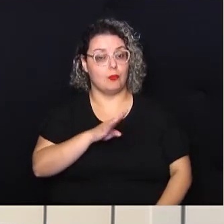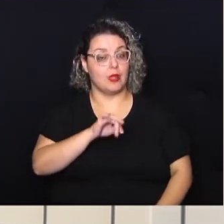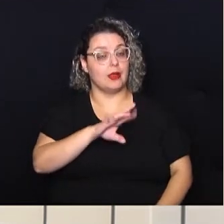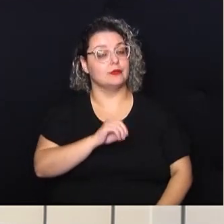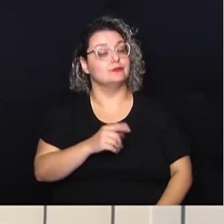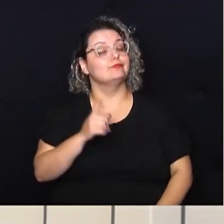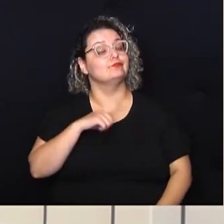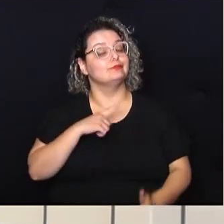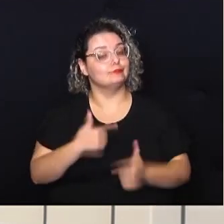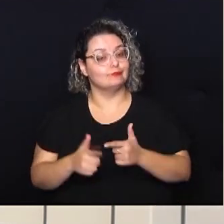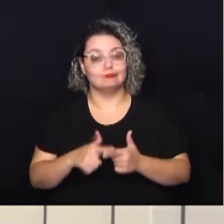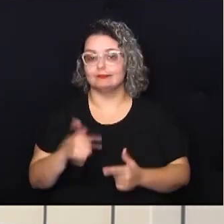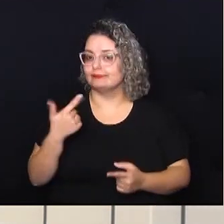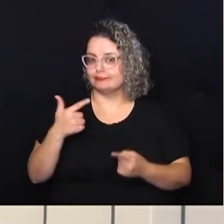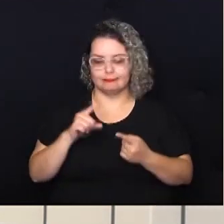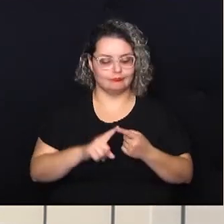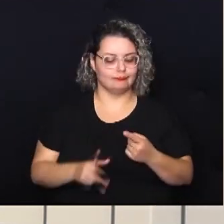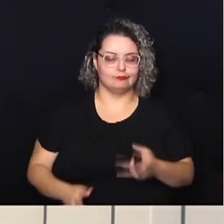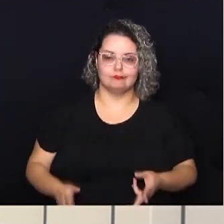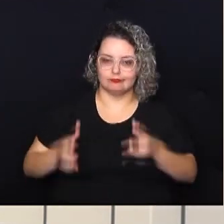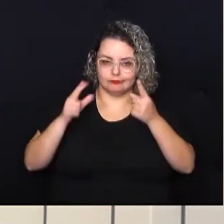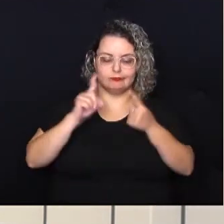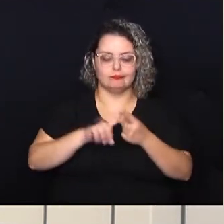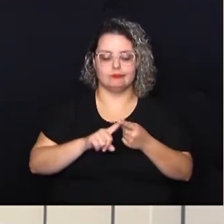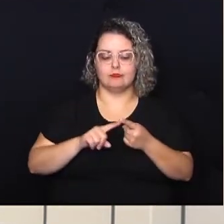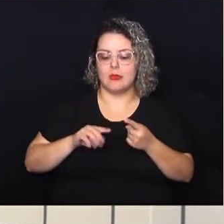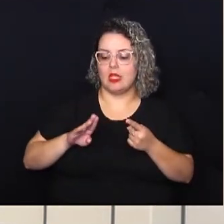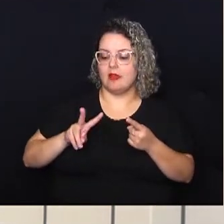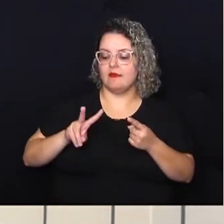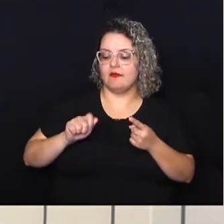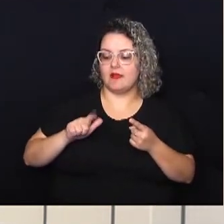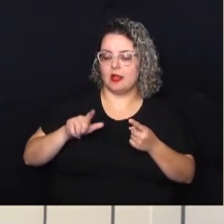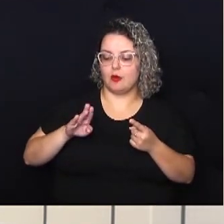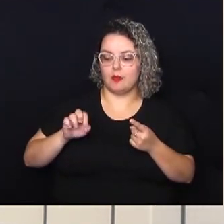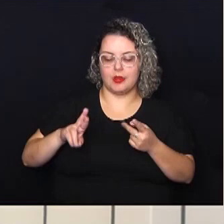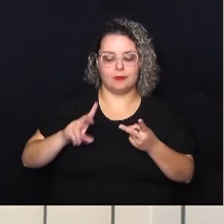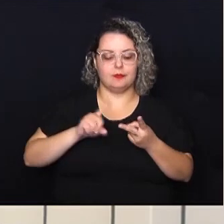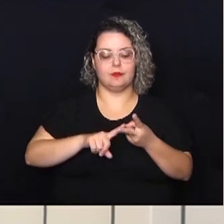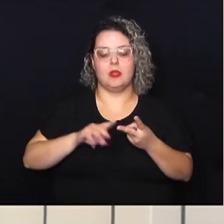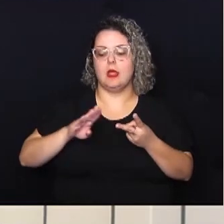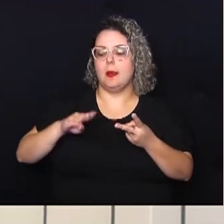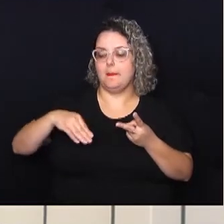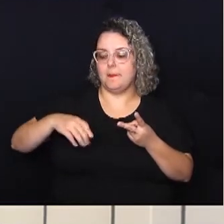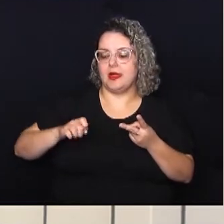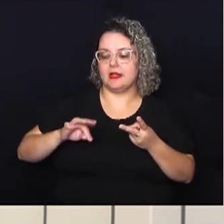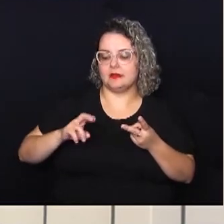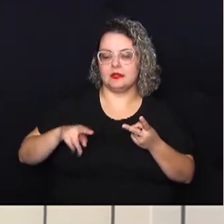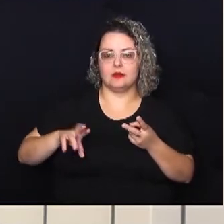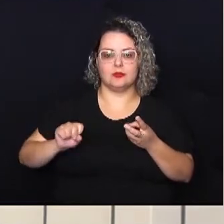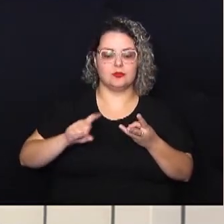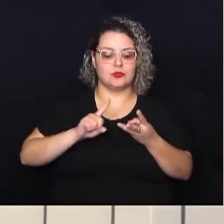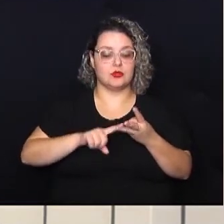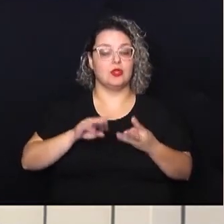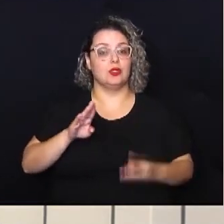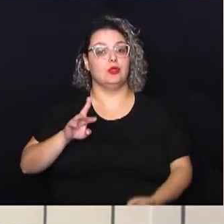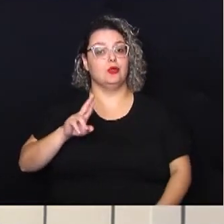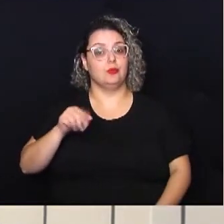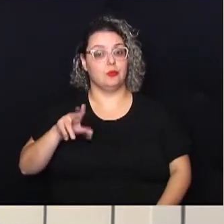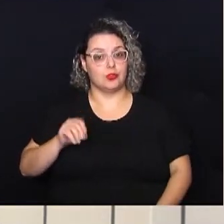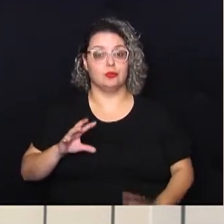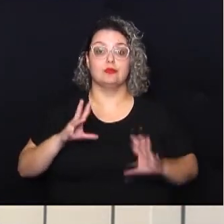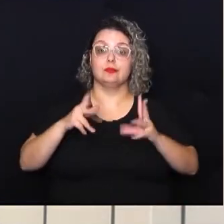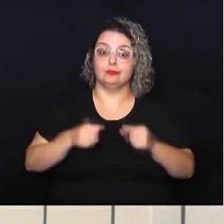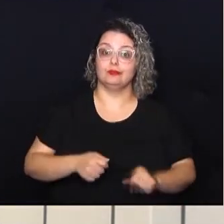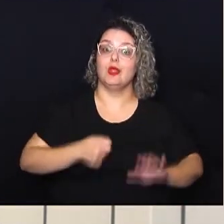pode contar com os suspensos. Zagueiro Valber, volante Matheus Barbosa e o atacante Bruno José, todo mundo que